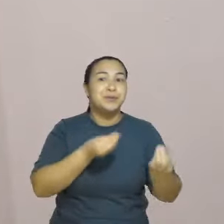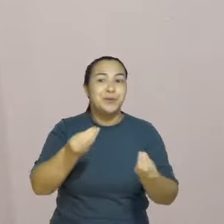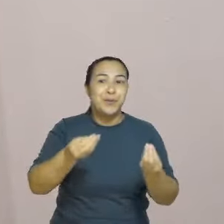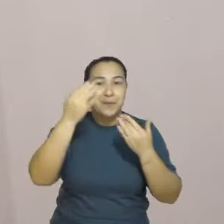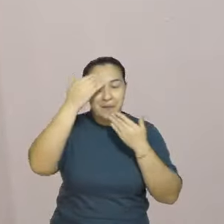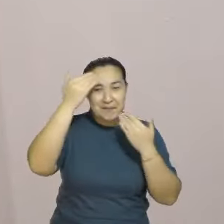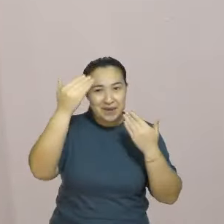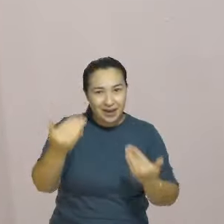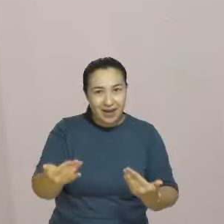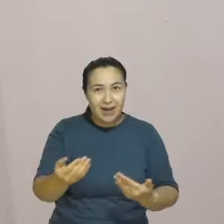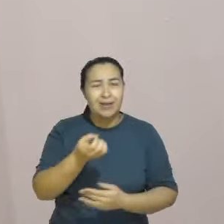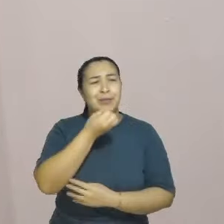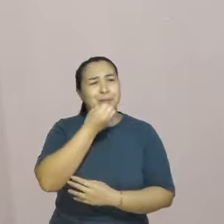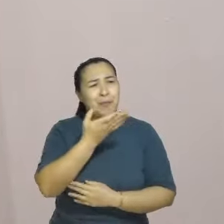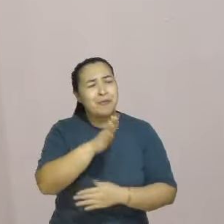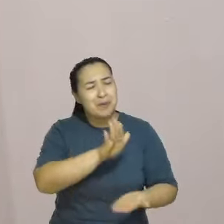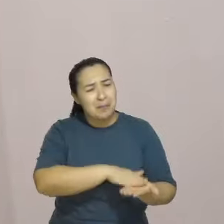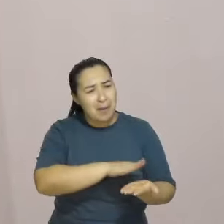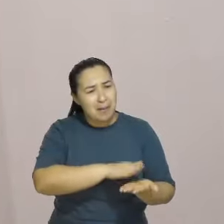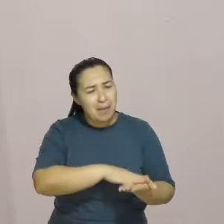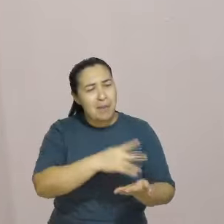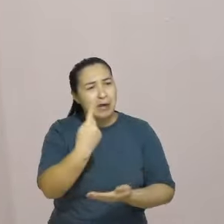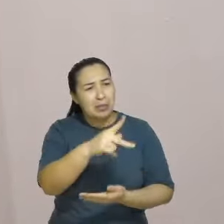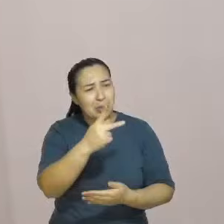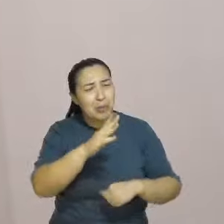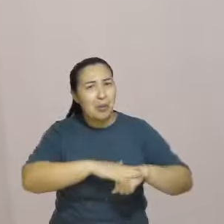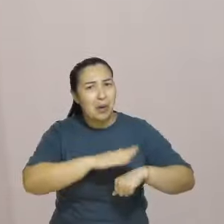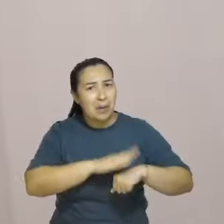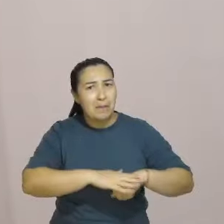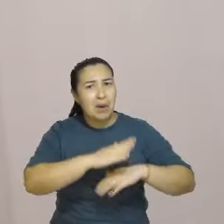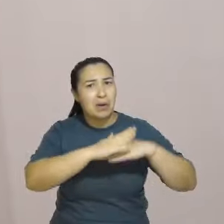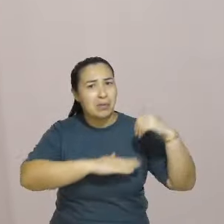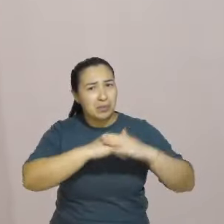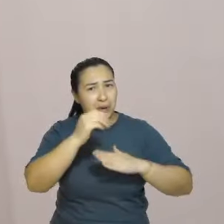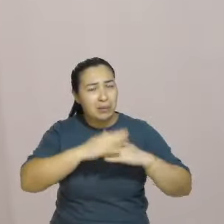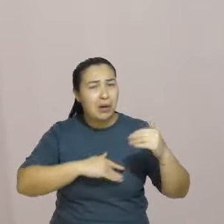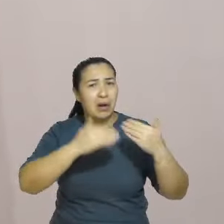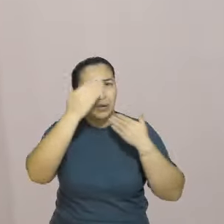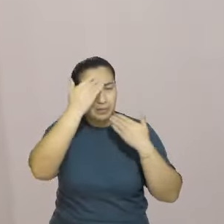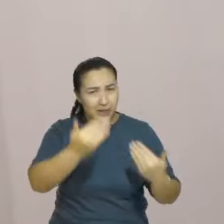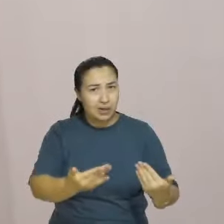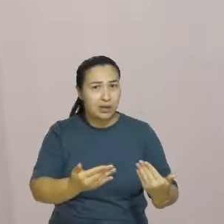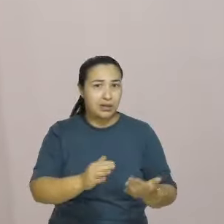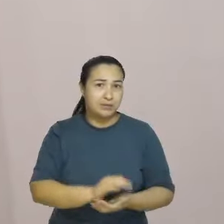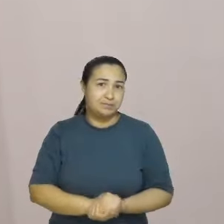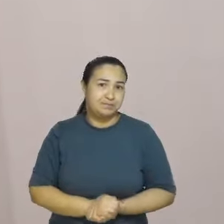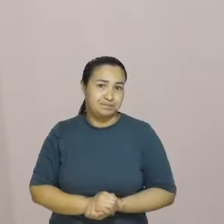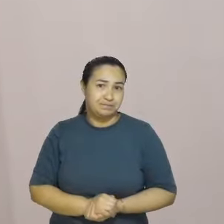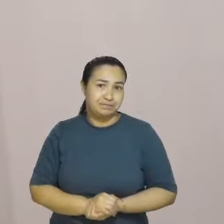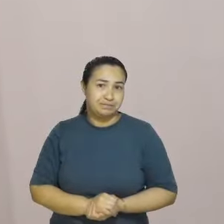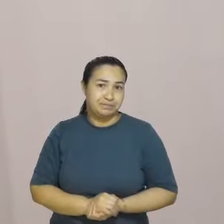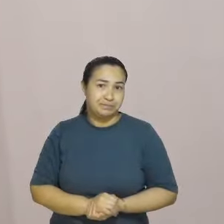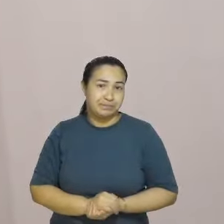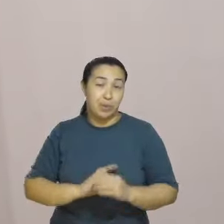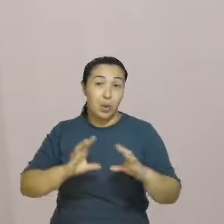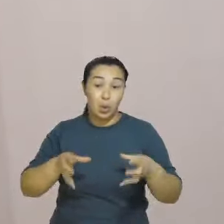você fez, perfeito, obrigado por ter feito. Federação das Rapaz,